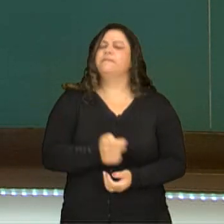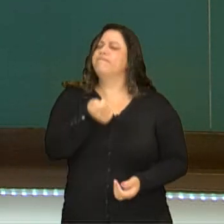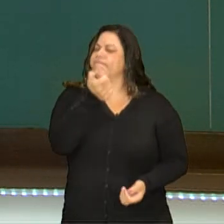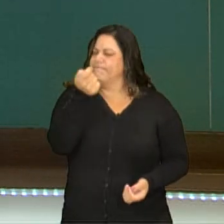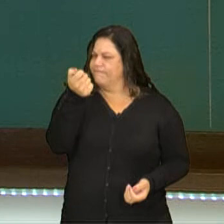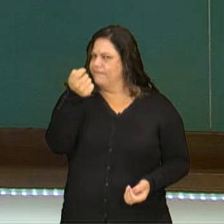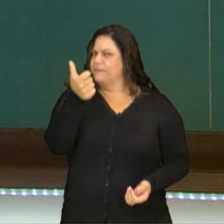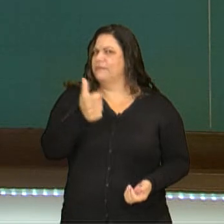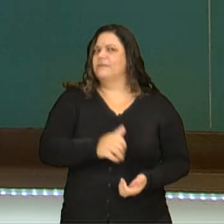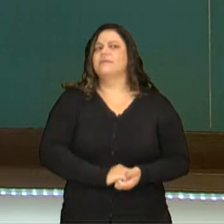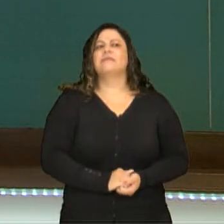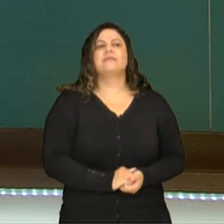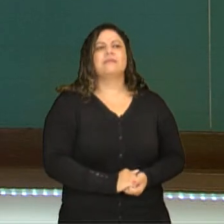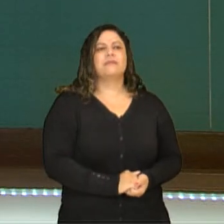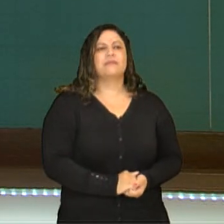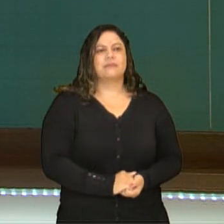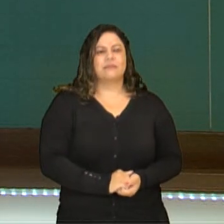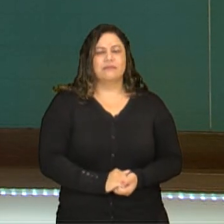pouquinho, né?